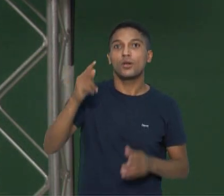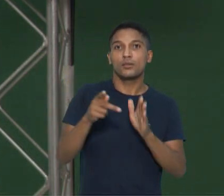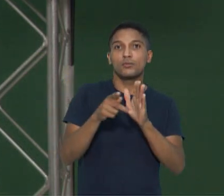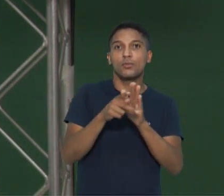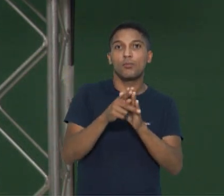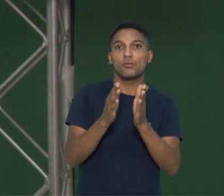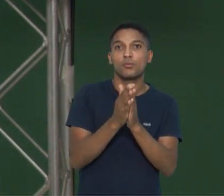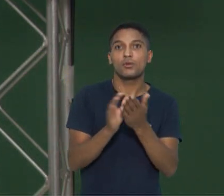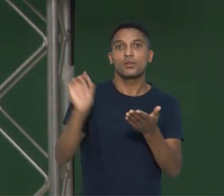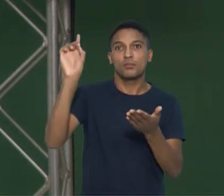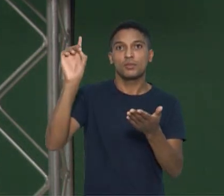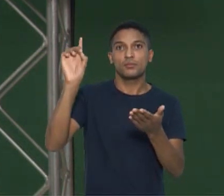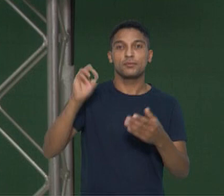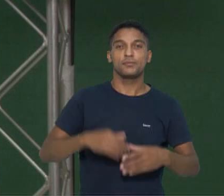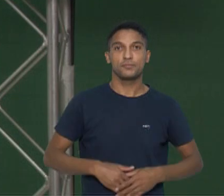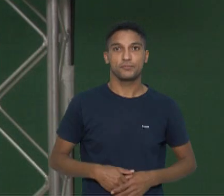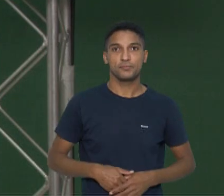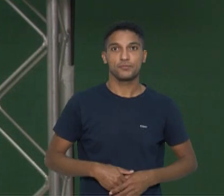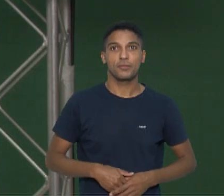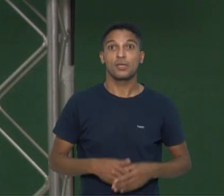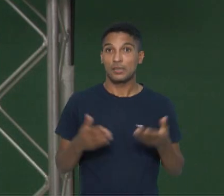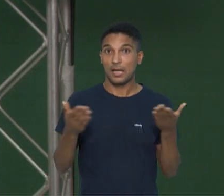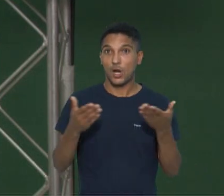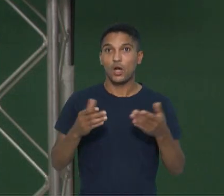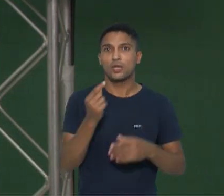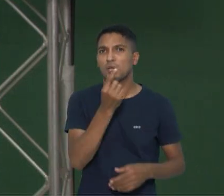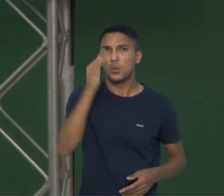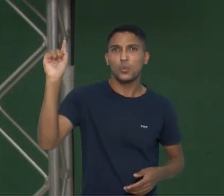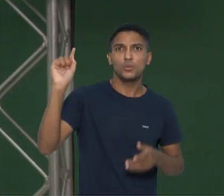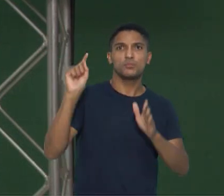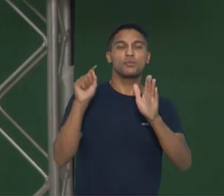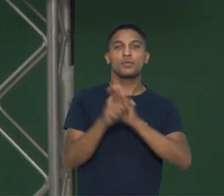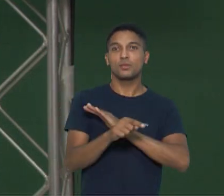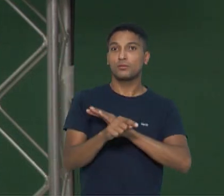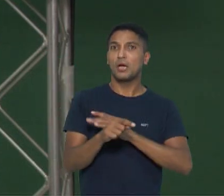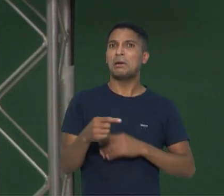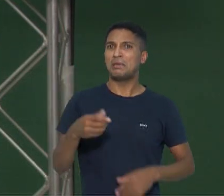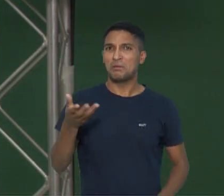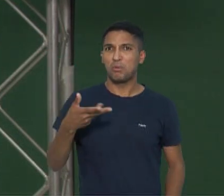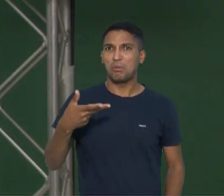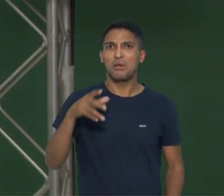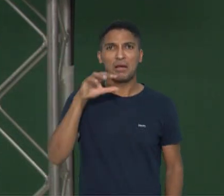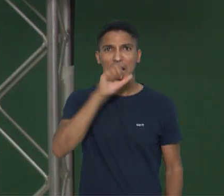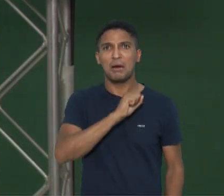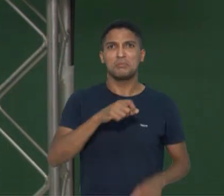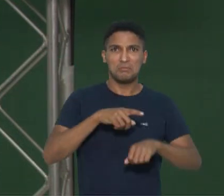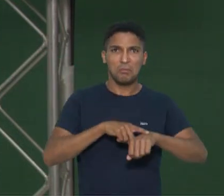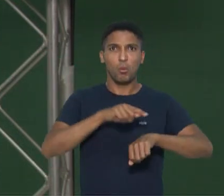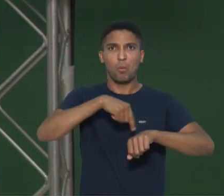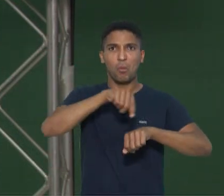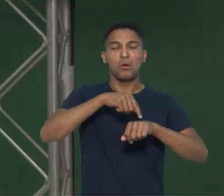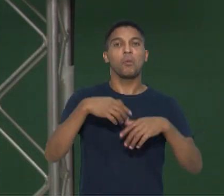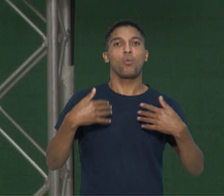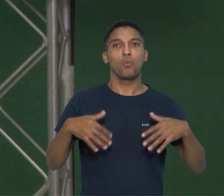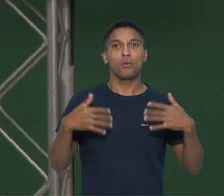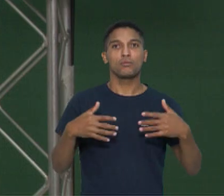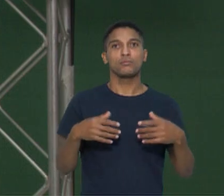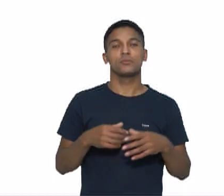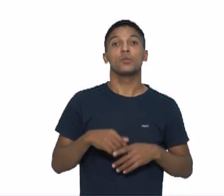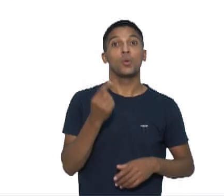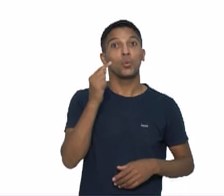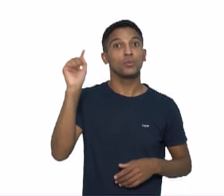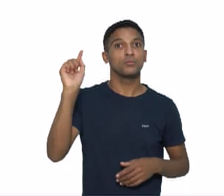para a última questãozinha da nossa aula. Olha só, passou rápido, né? Super rapidinho. Olha lá. Questão diz